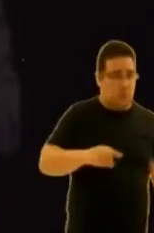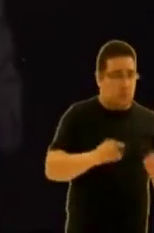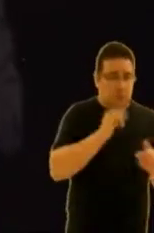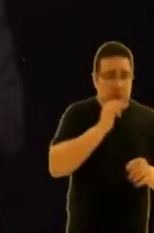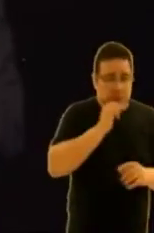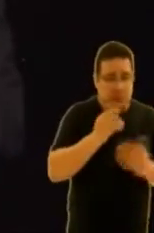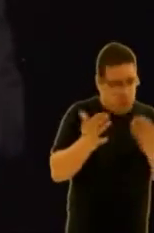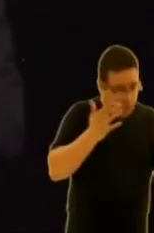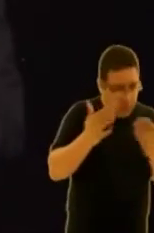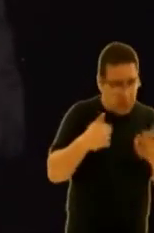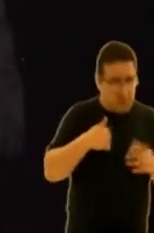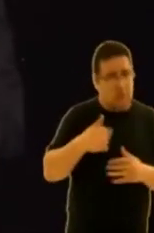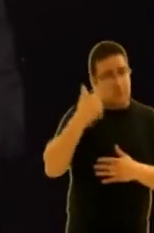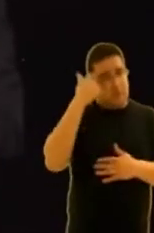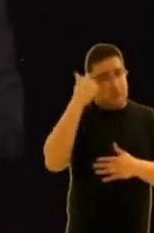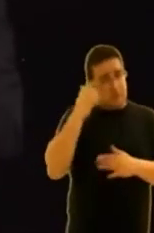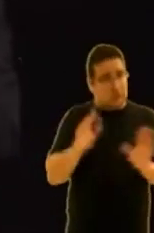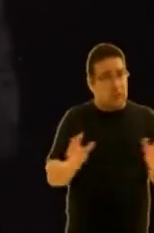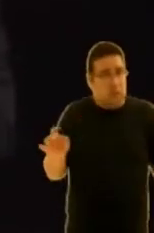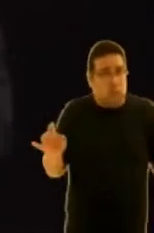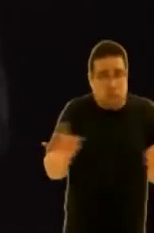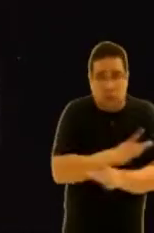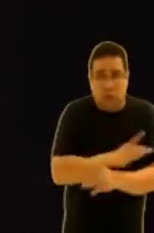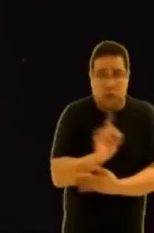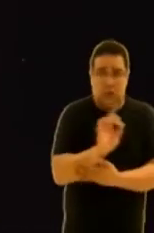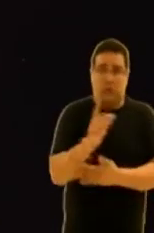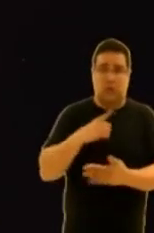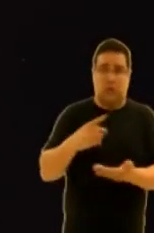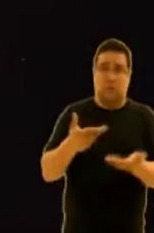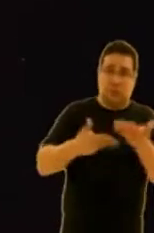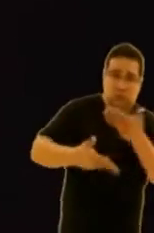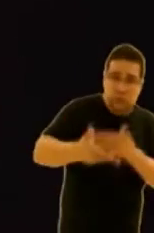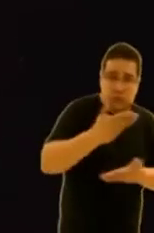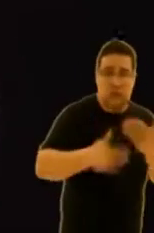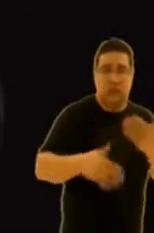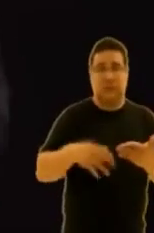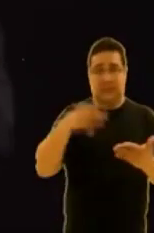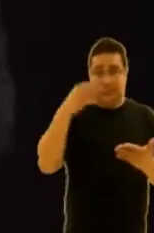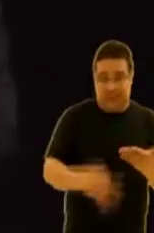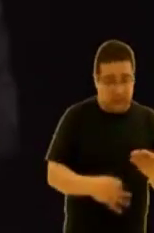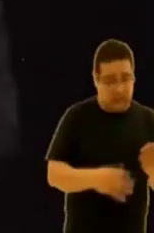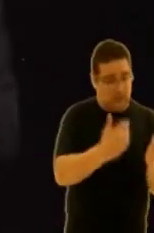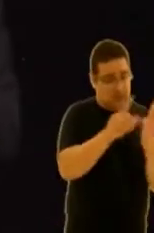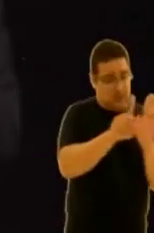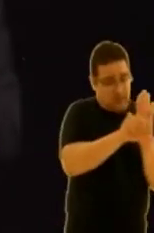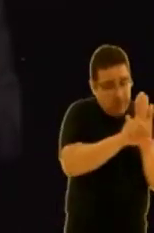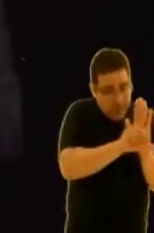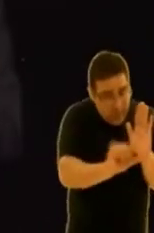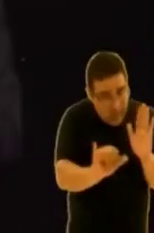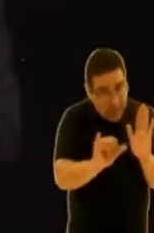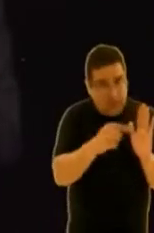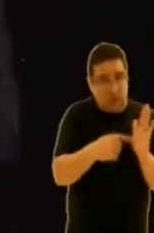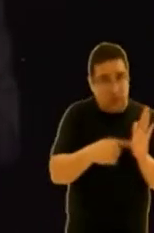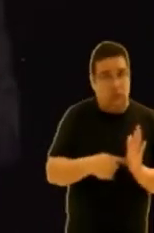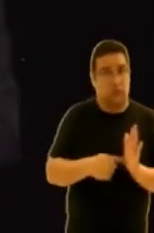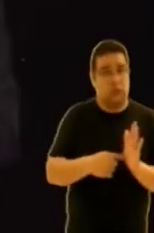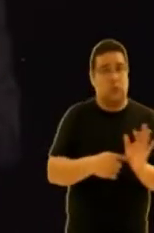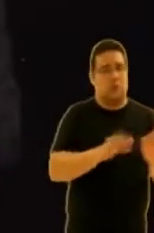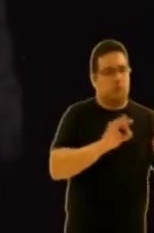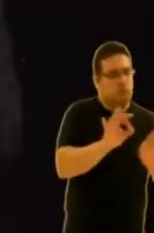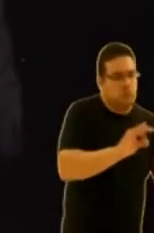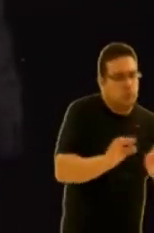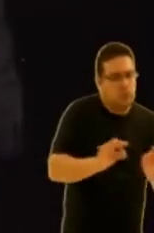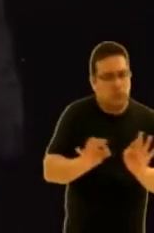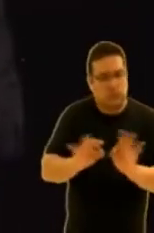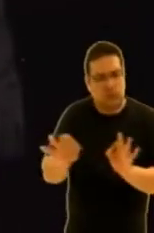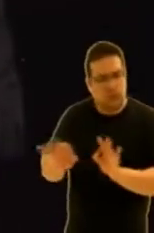fechada, digamos assim, pela Constituição, nós temos as transferências legais, que são todas elas operacionalizadas